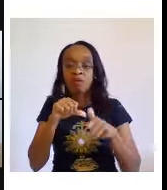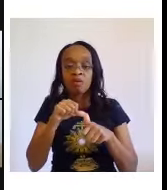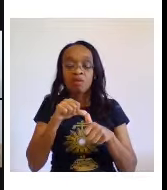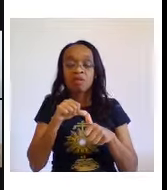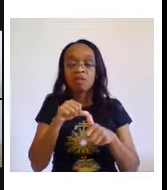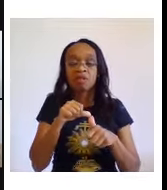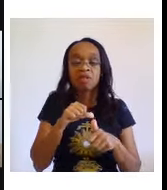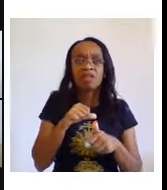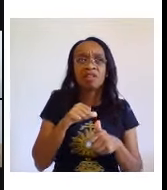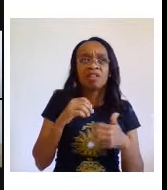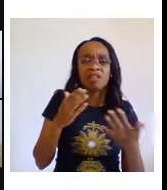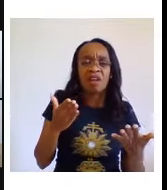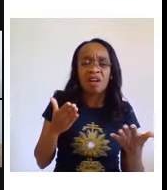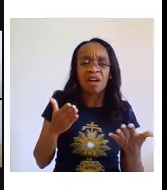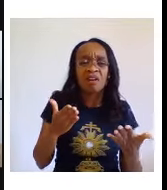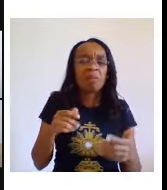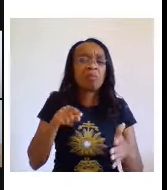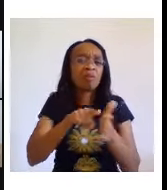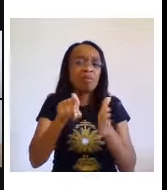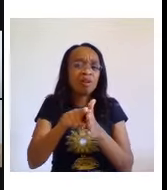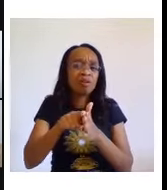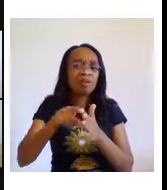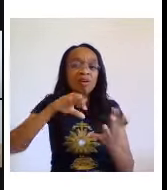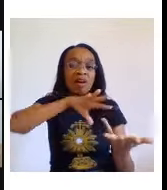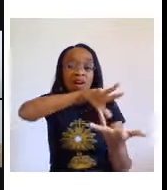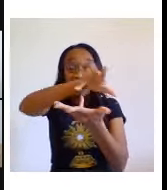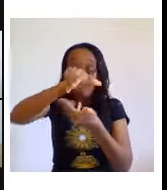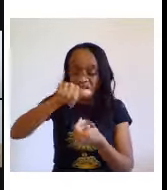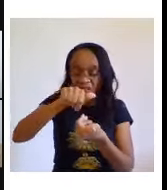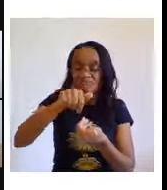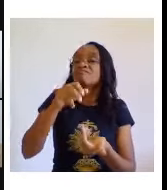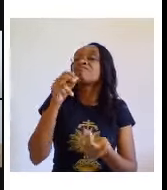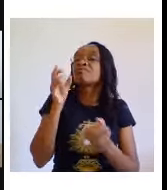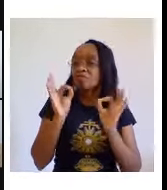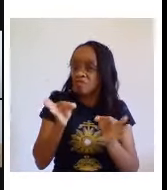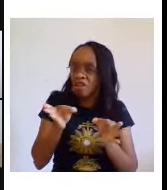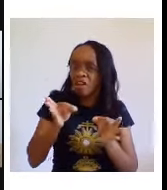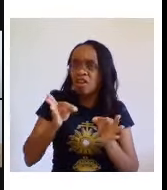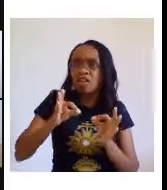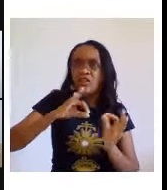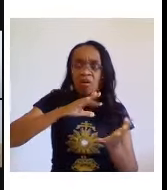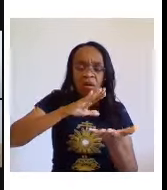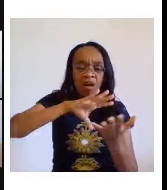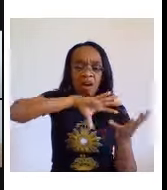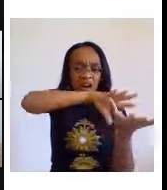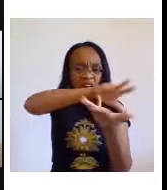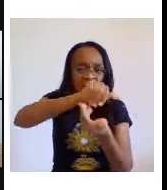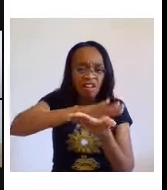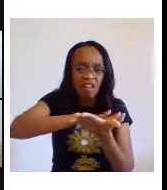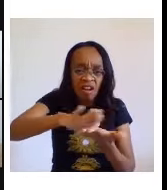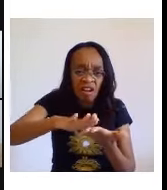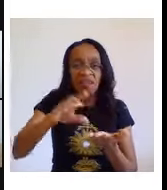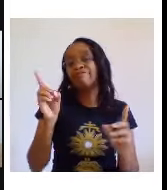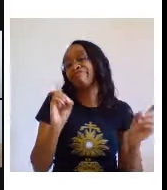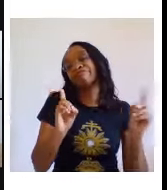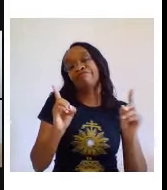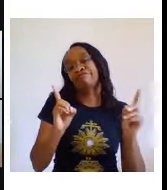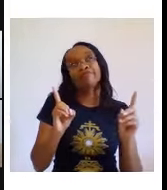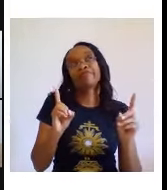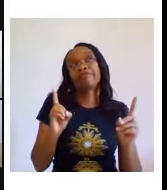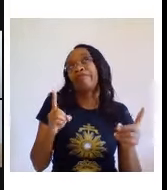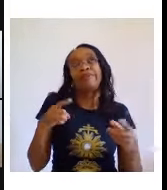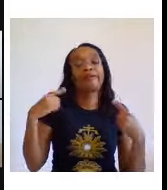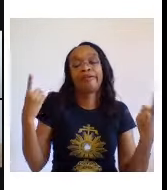se questionar, por exemplo, se a Terra é plana ou não, são coisas que a gente está vivenciando que a gente acha, de fato, um